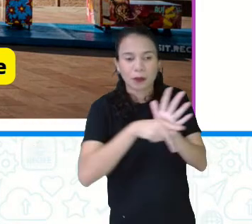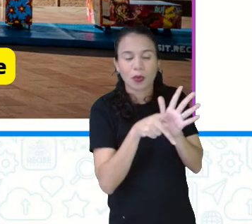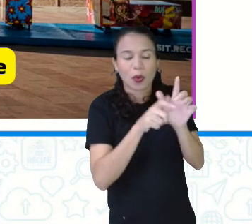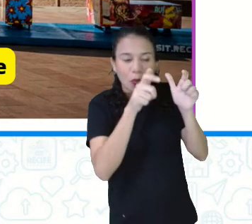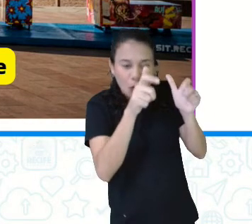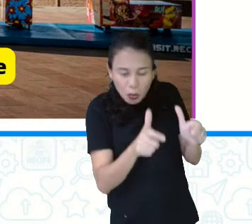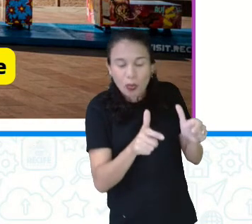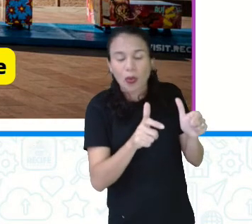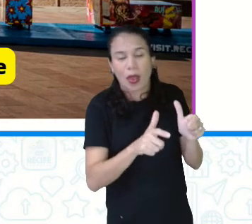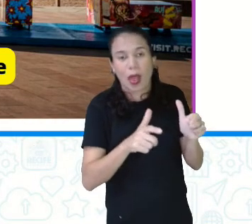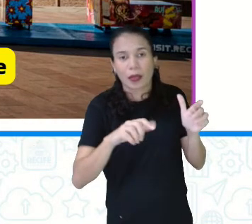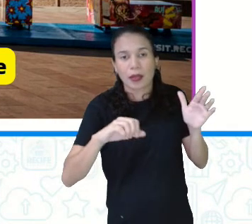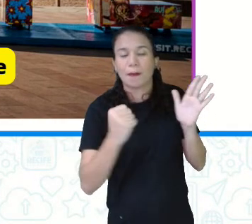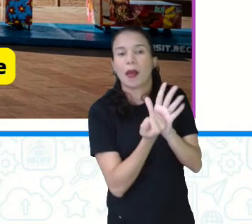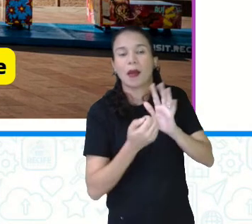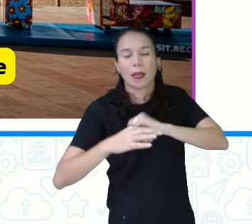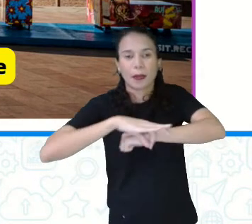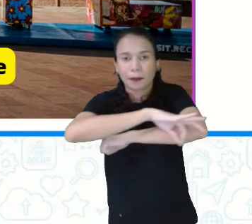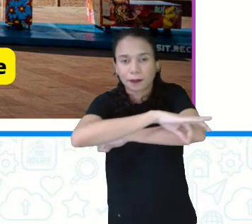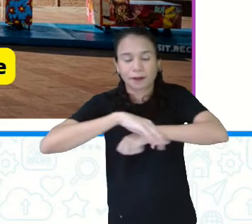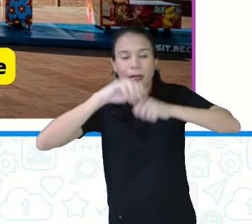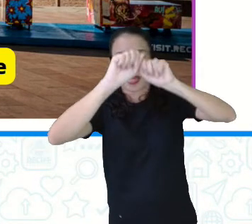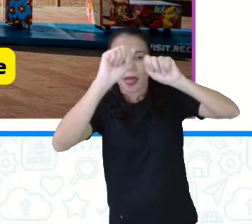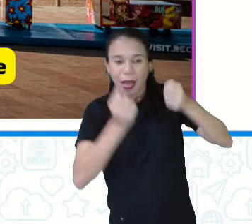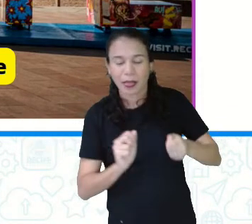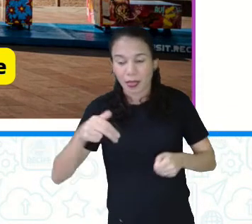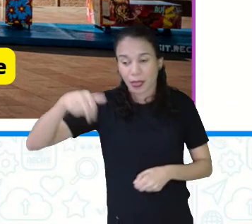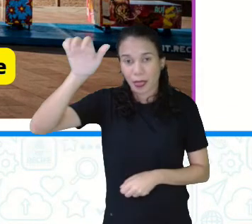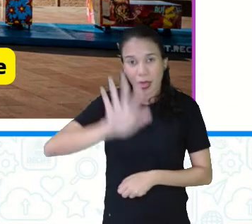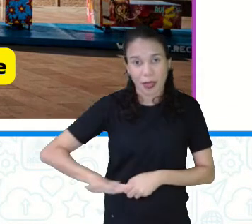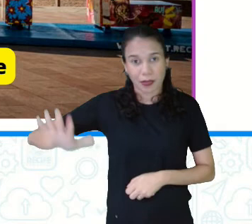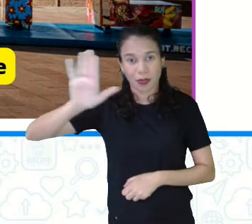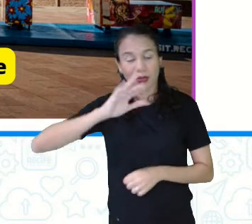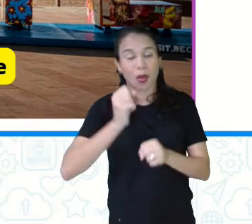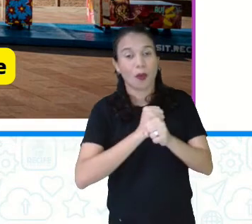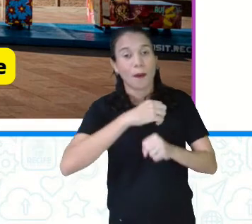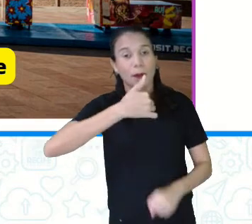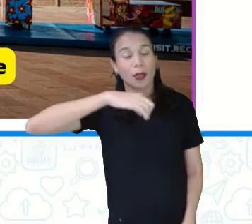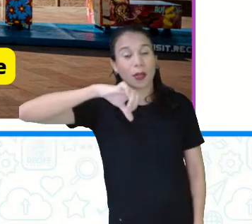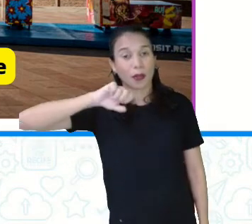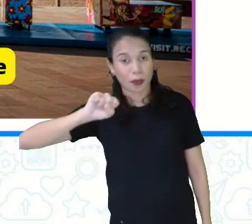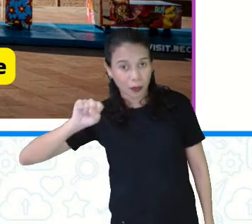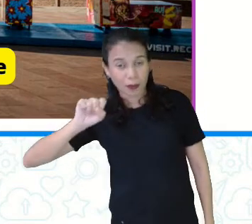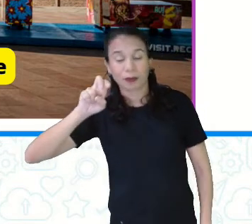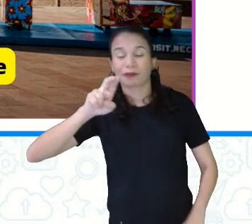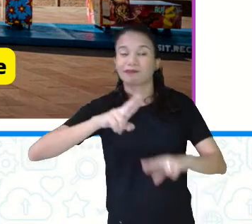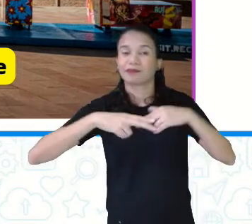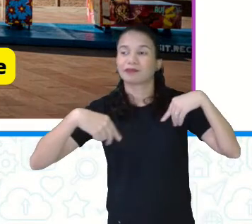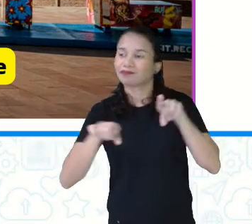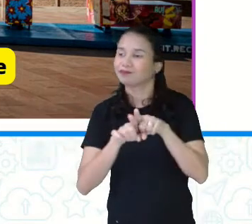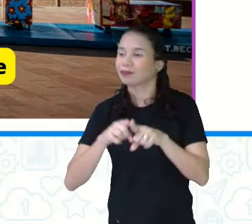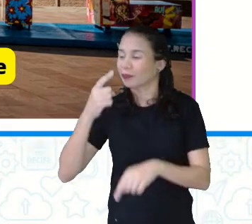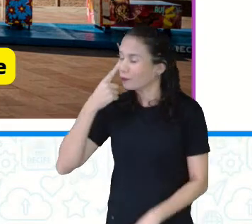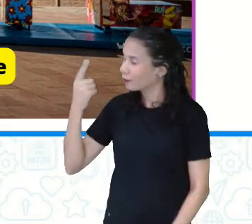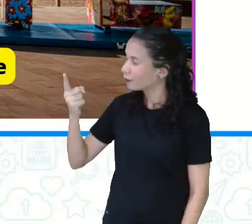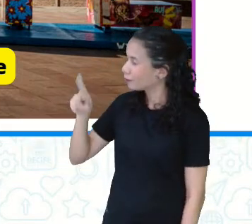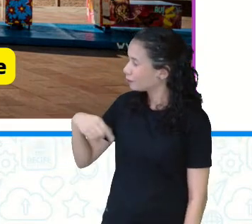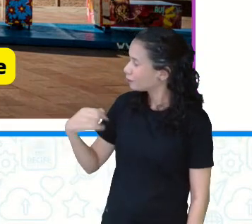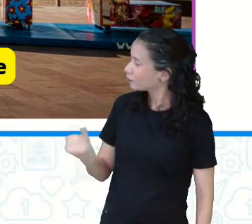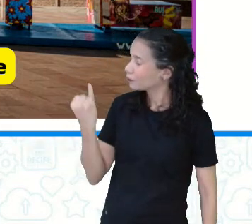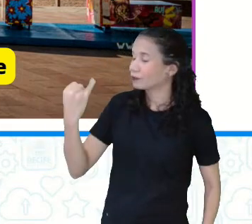Nacional, que é o IPHAN, e foi no ano de 1988. Então, a gente também considera ele